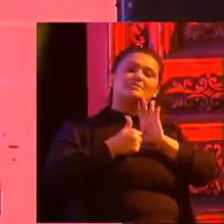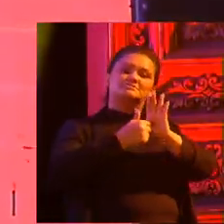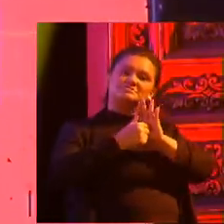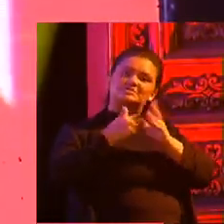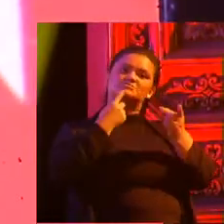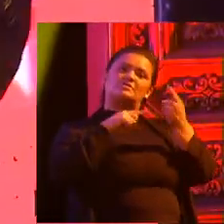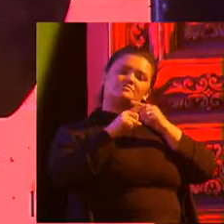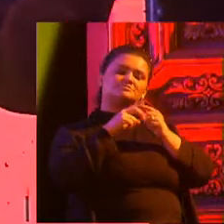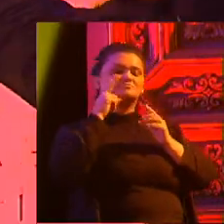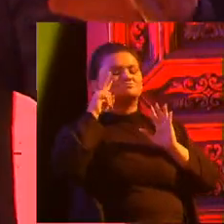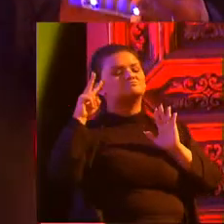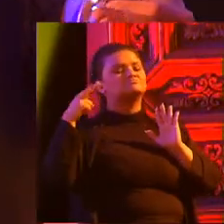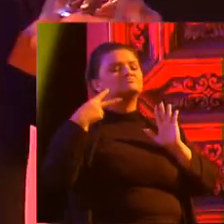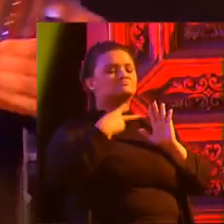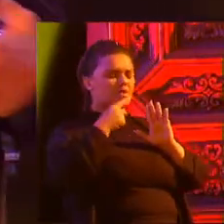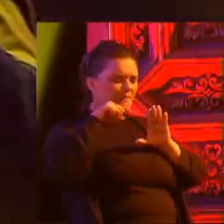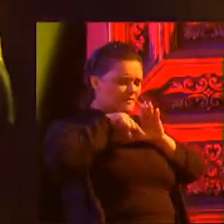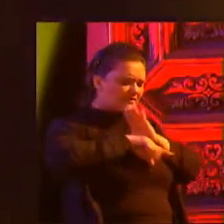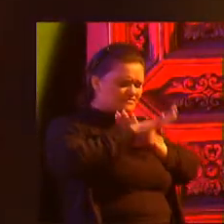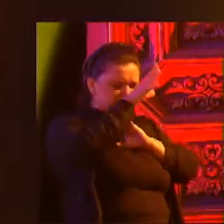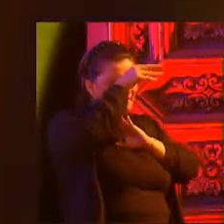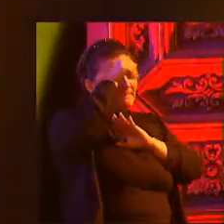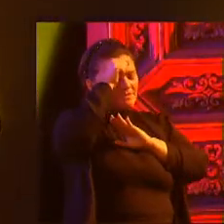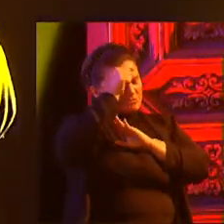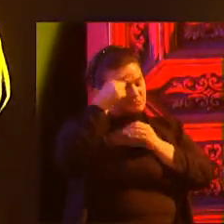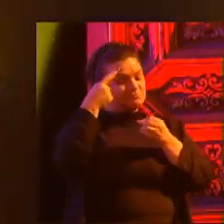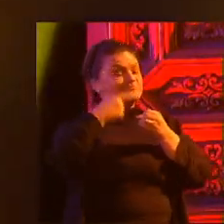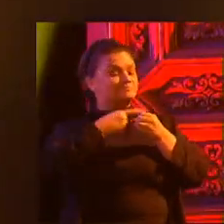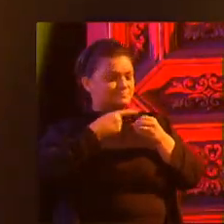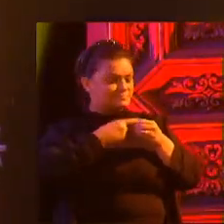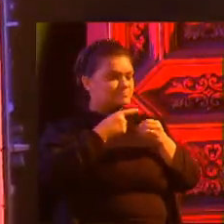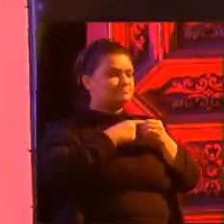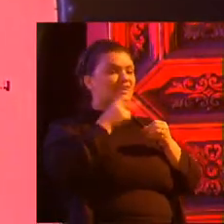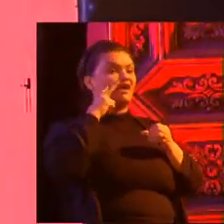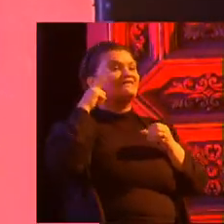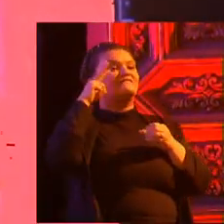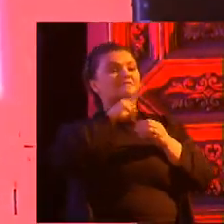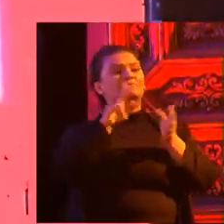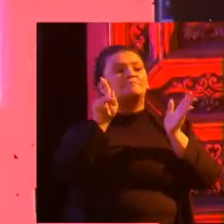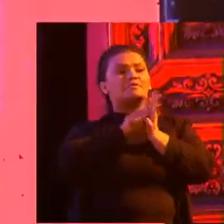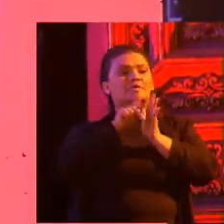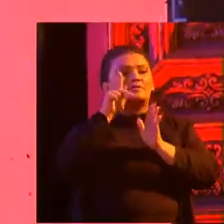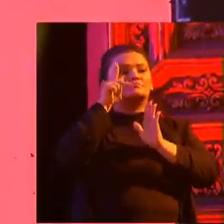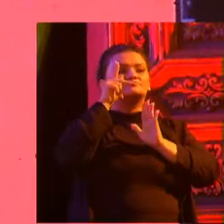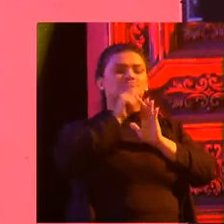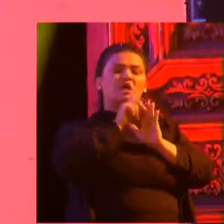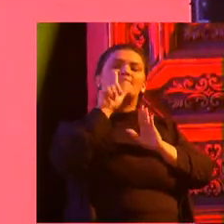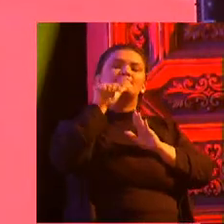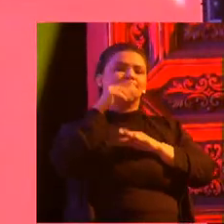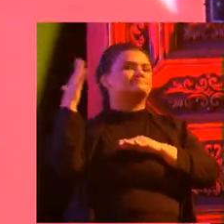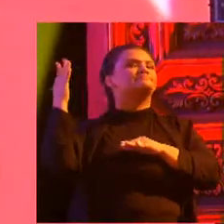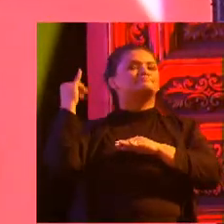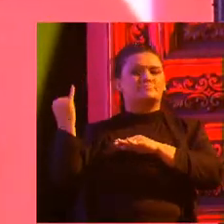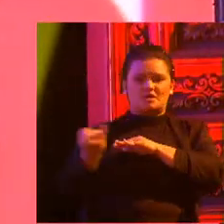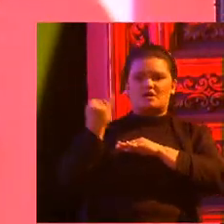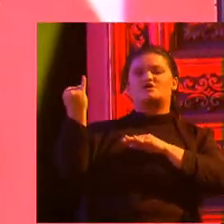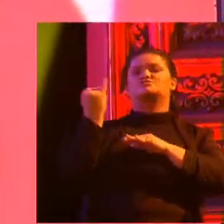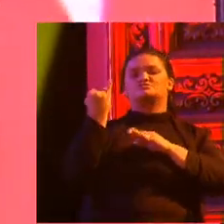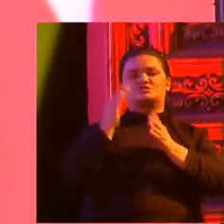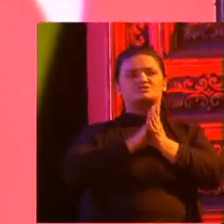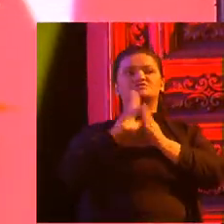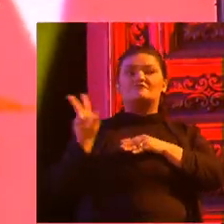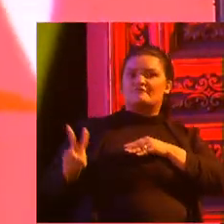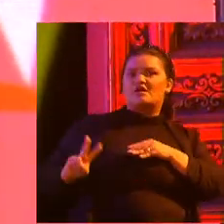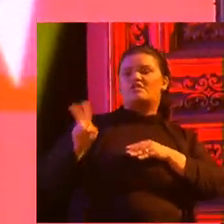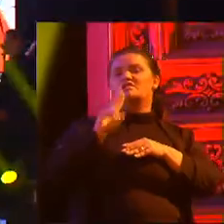E olhar para essa Amazônia profunda, olhar para o interior, olhar para esses artistas do interior, eu acho que é algo importante para esse prêmio, e valorizar